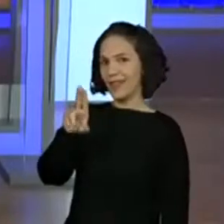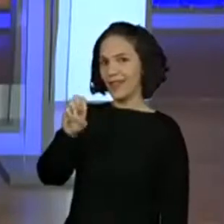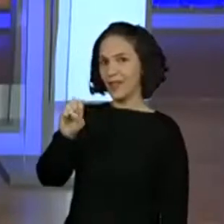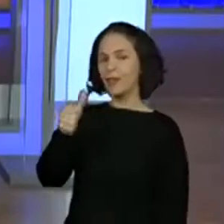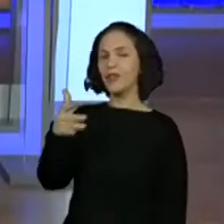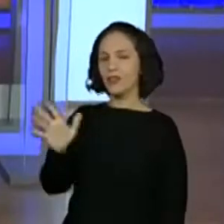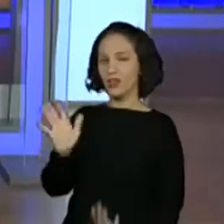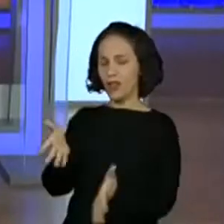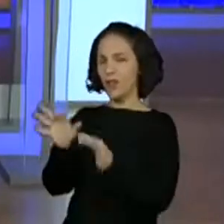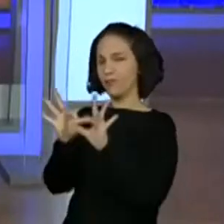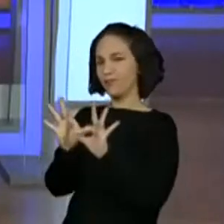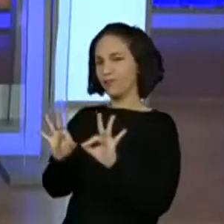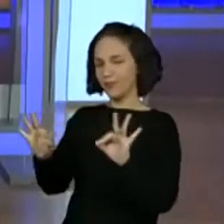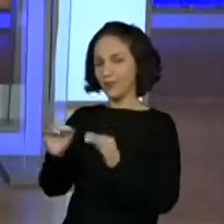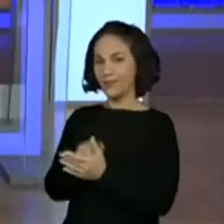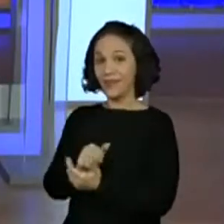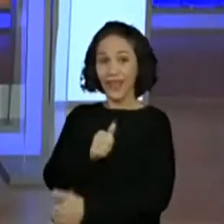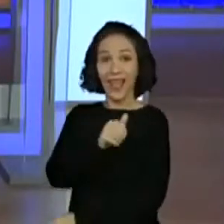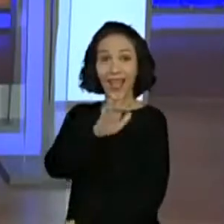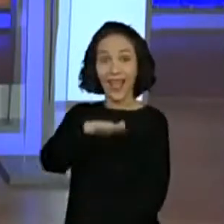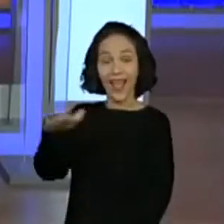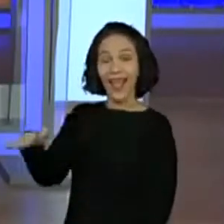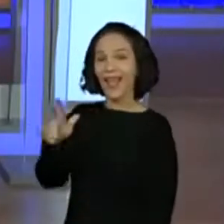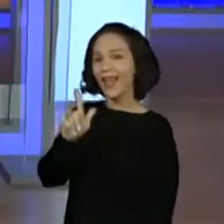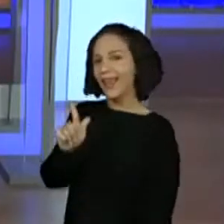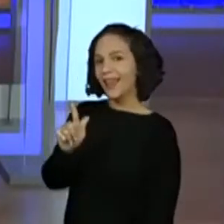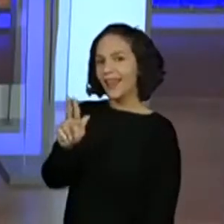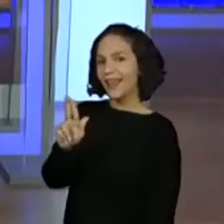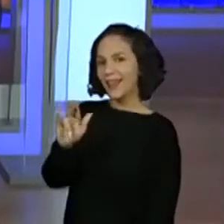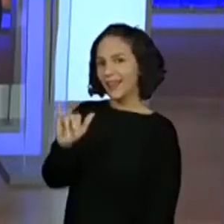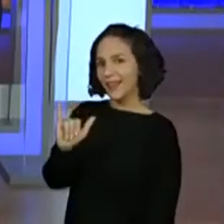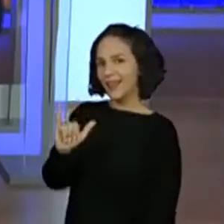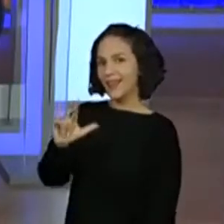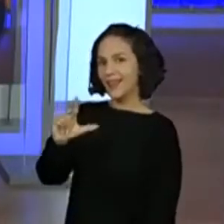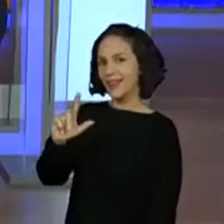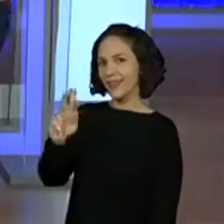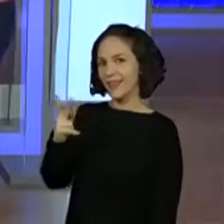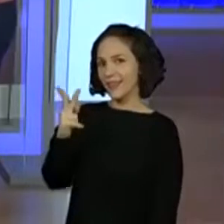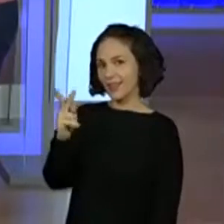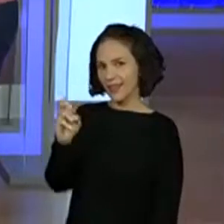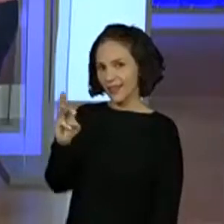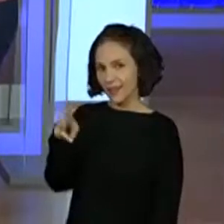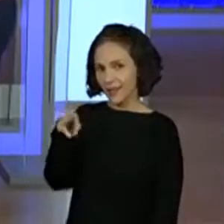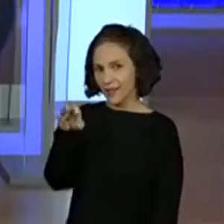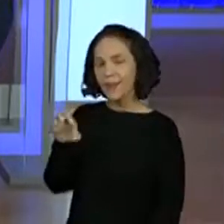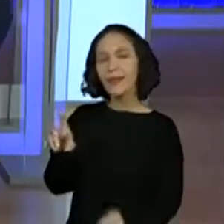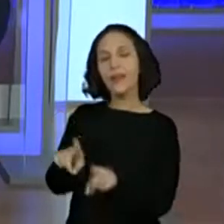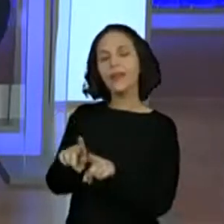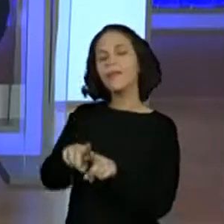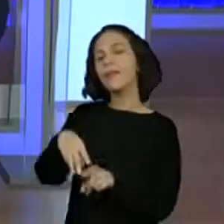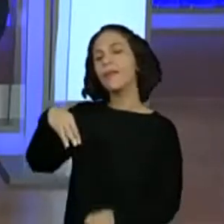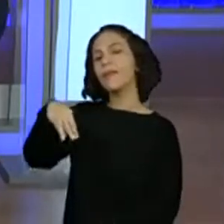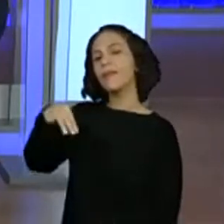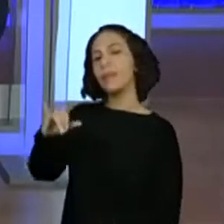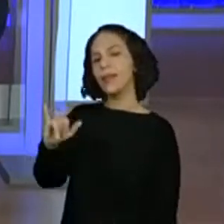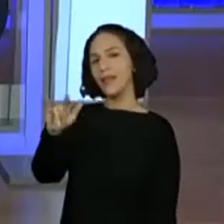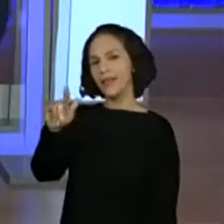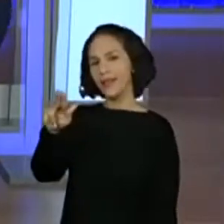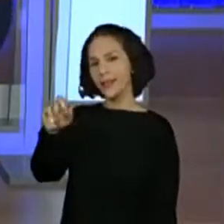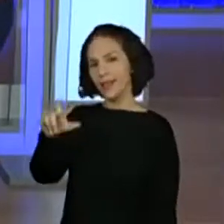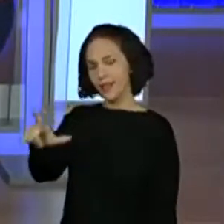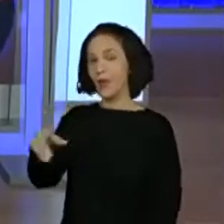por extenso. O Guilherme, o Guilherme e o Miguel também já falaram para a professora Ana Paula